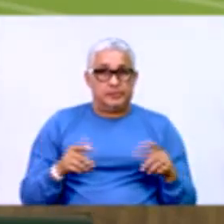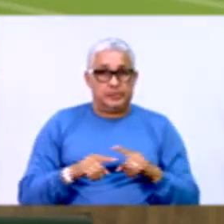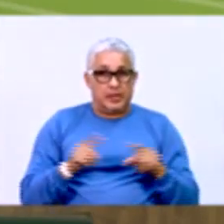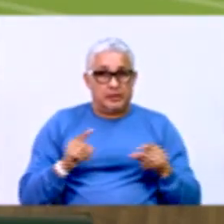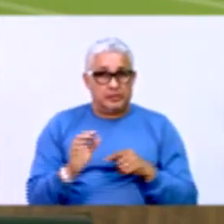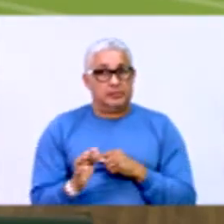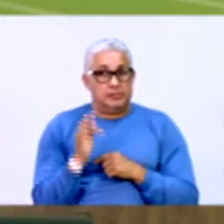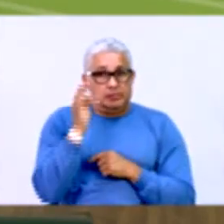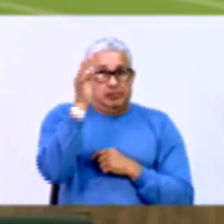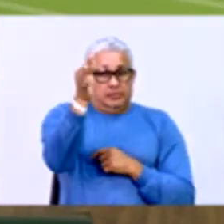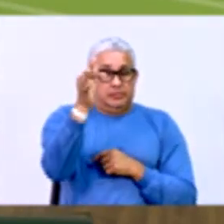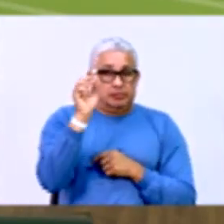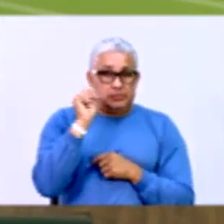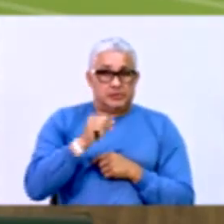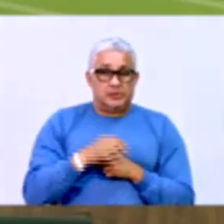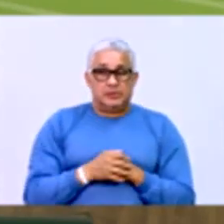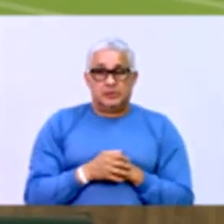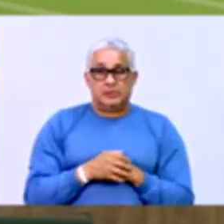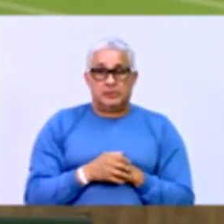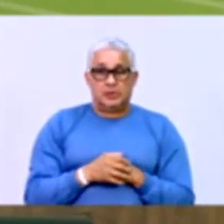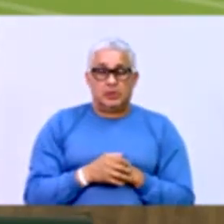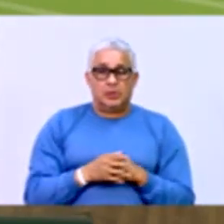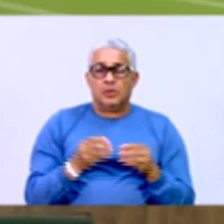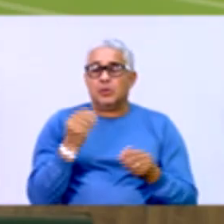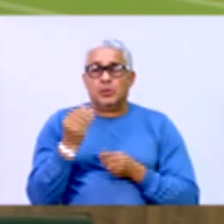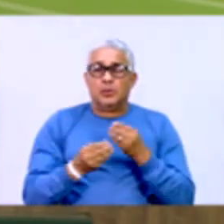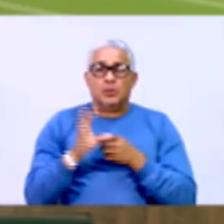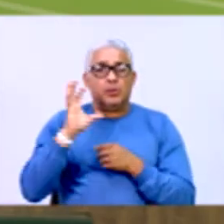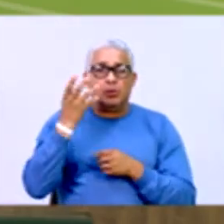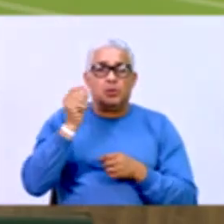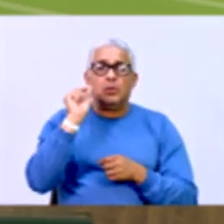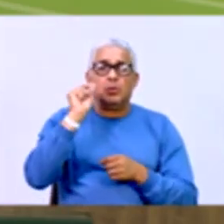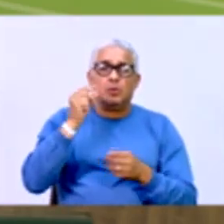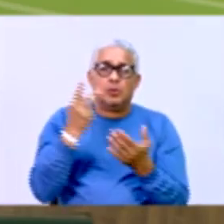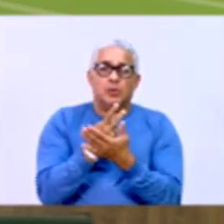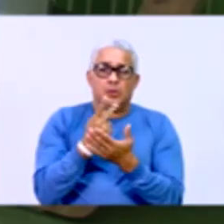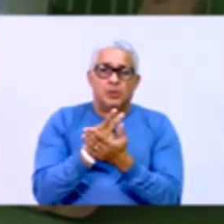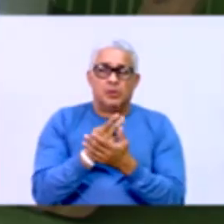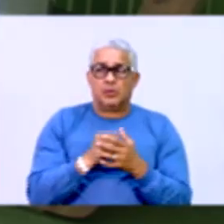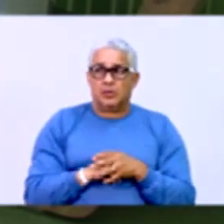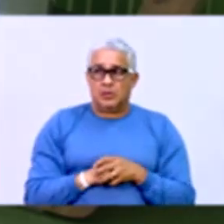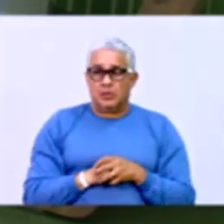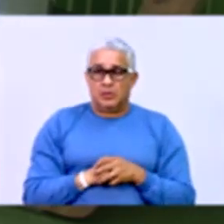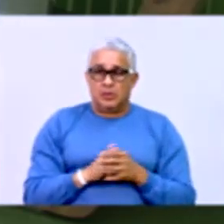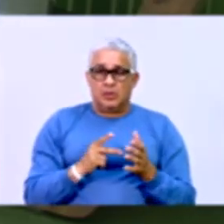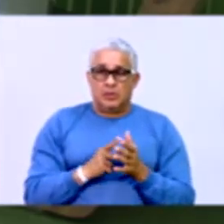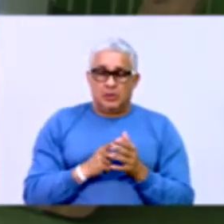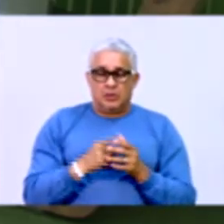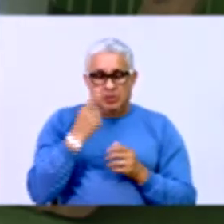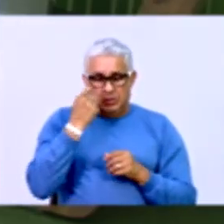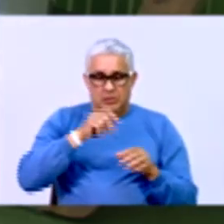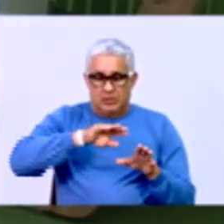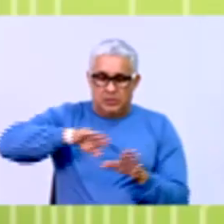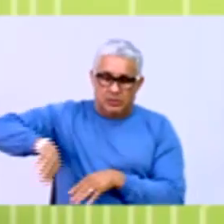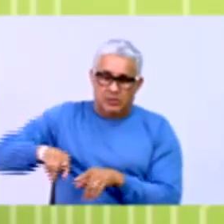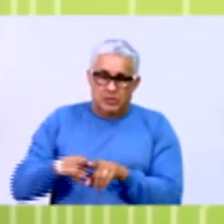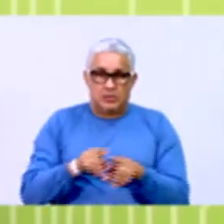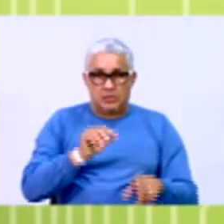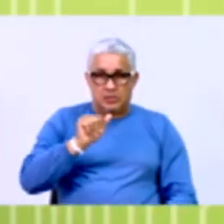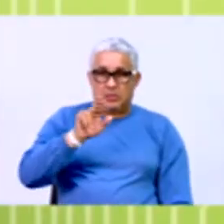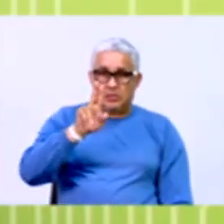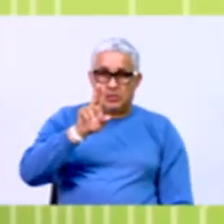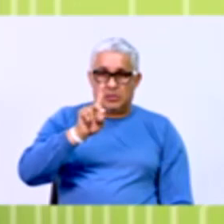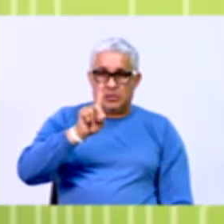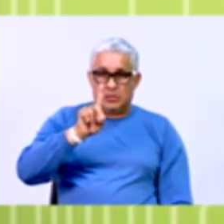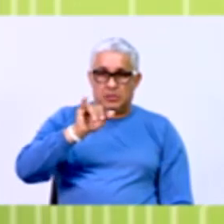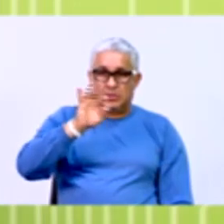mas se não der certo, aonde foi que aconteceu? O que aconteceu, né? É verdade. É interessante que o professor falou sobre a auditoria. A auditoria ela